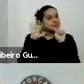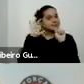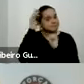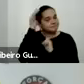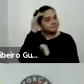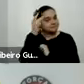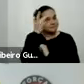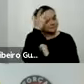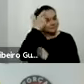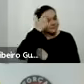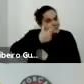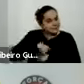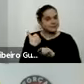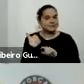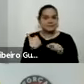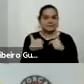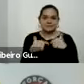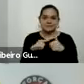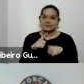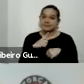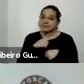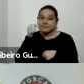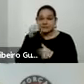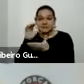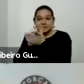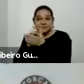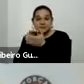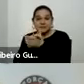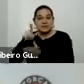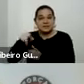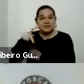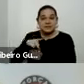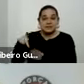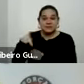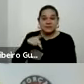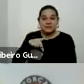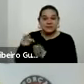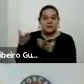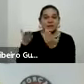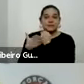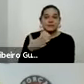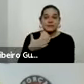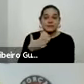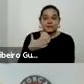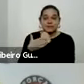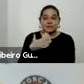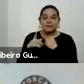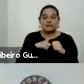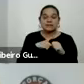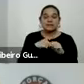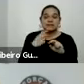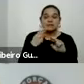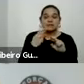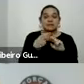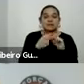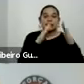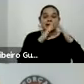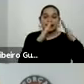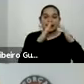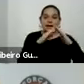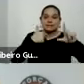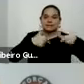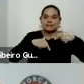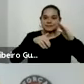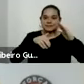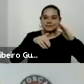trabalhador nosso ter uma esposa que é professora, que está nesse momento utilizando a casa como home office,